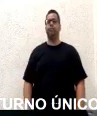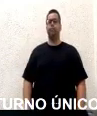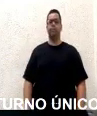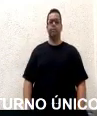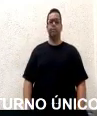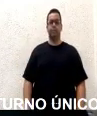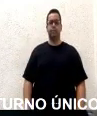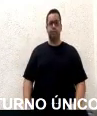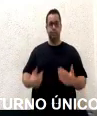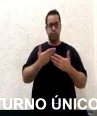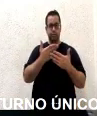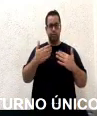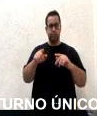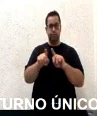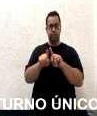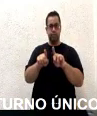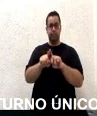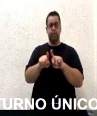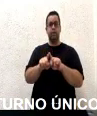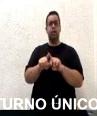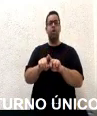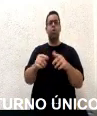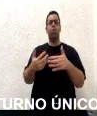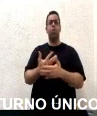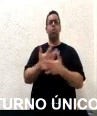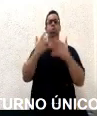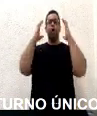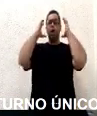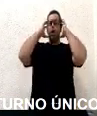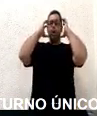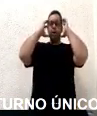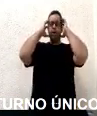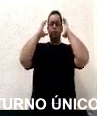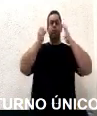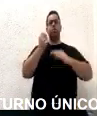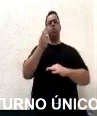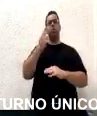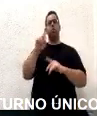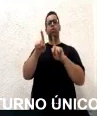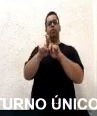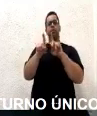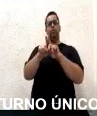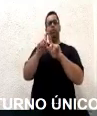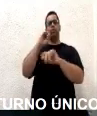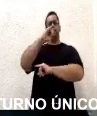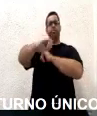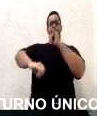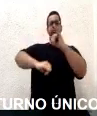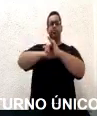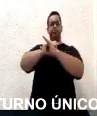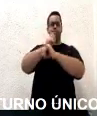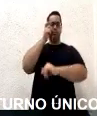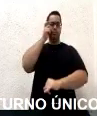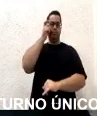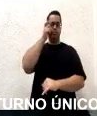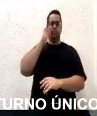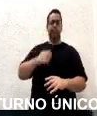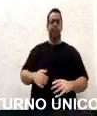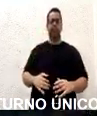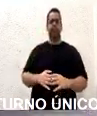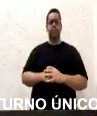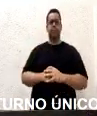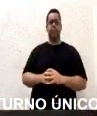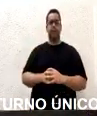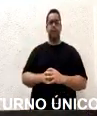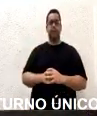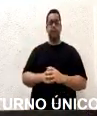A todos que nos ouvem pela Rádio Vera Cruz, os que nos assistem pelas redes sociais. Esse